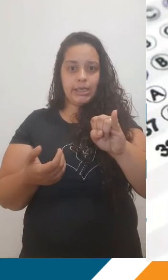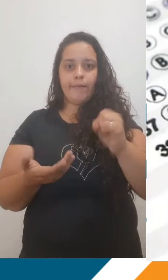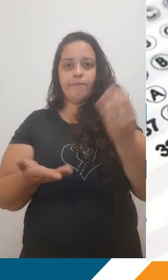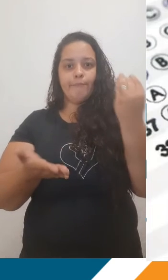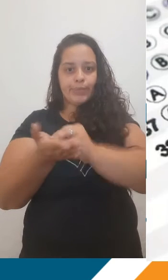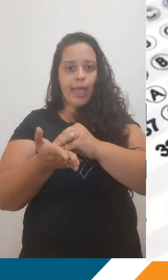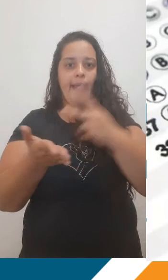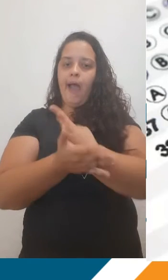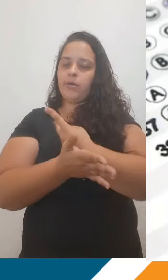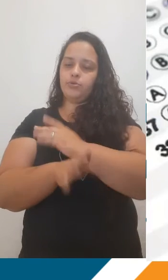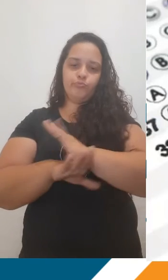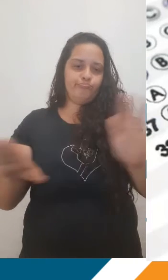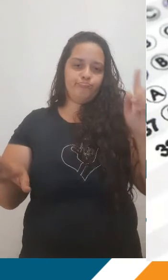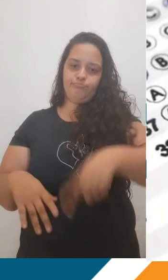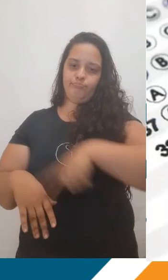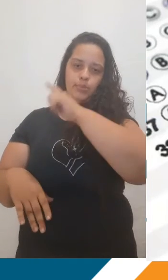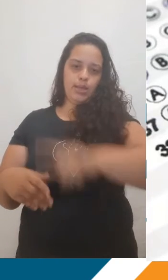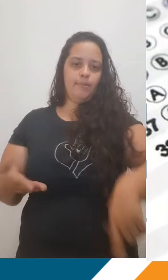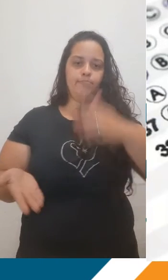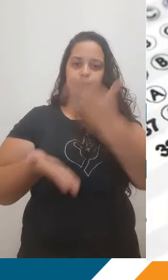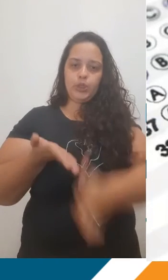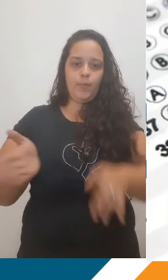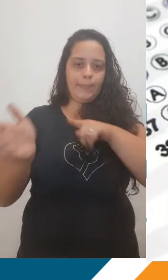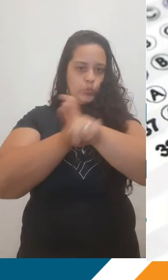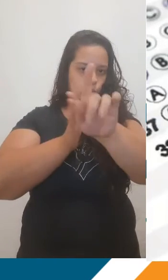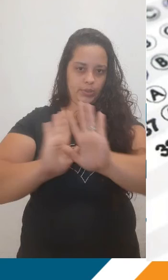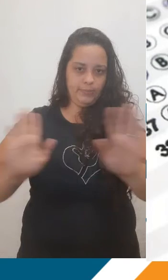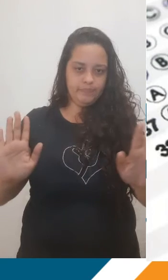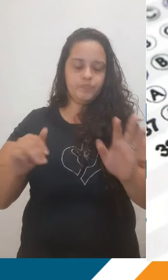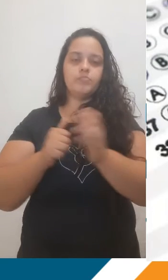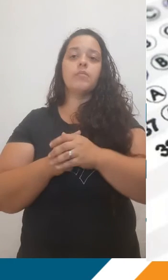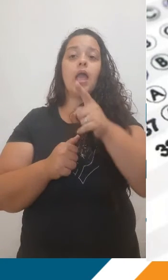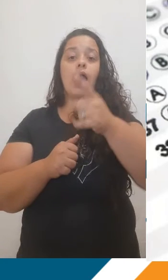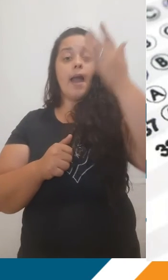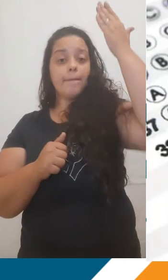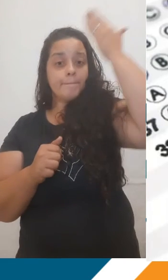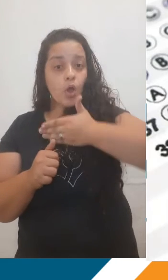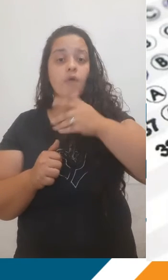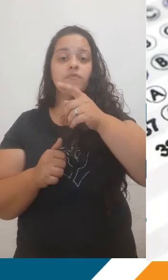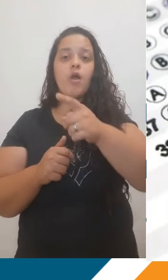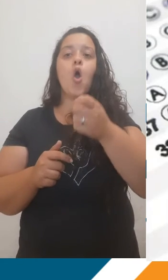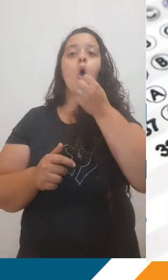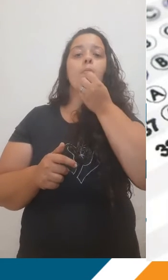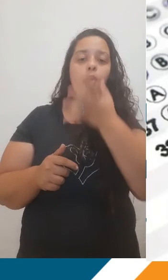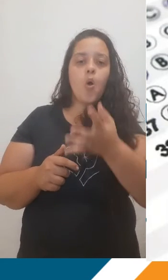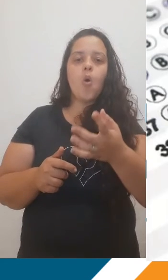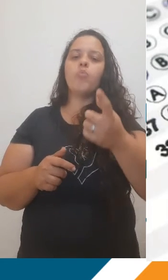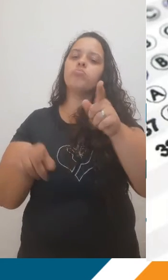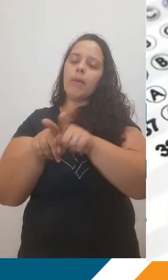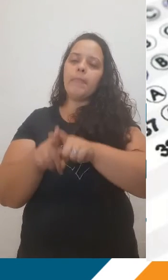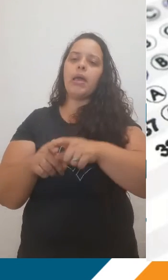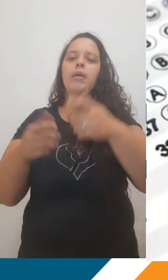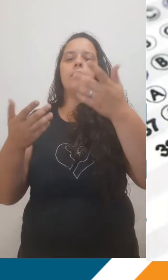errado, é jeito, né? O cartão resposta é o seu comprovante de desempenho nas provas, além